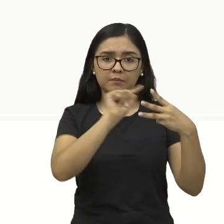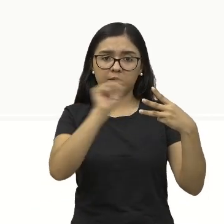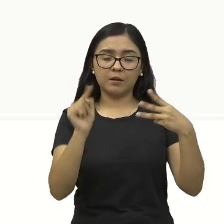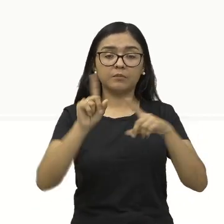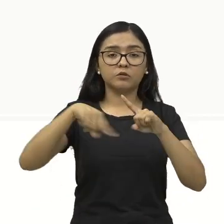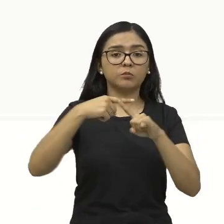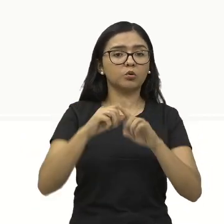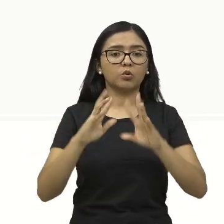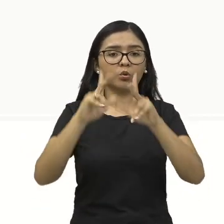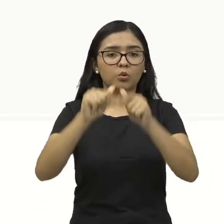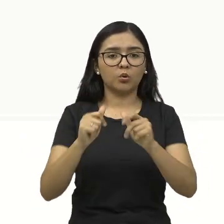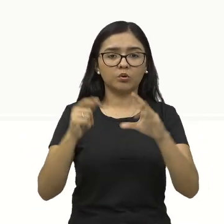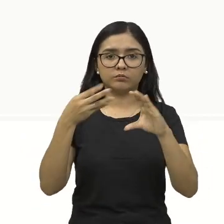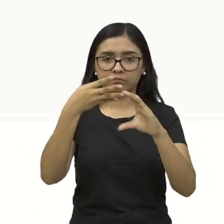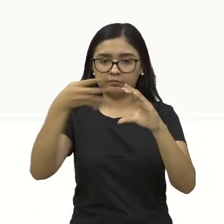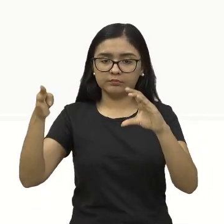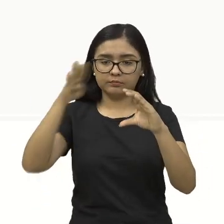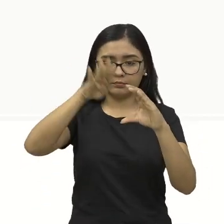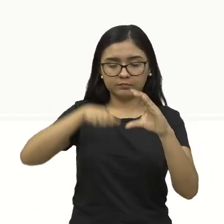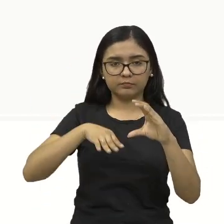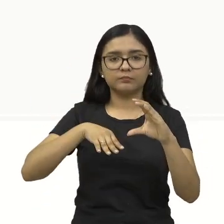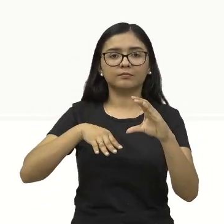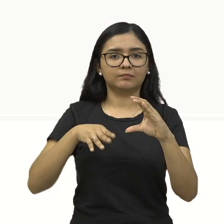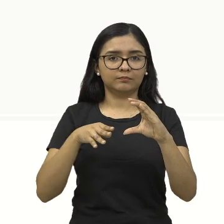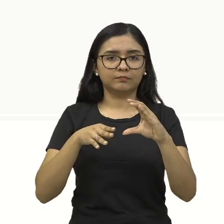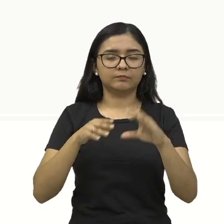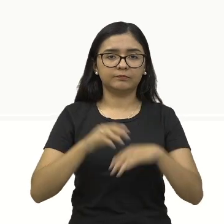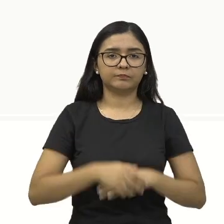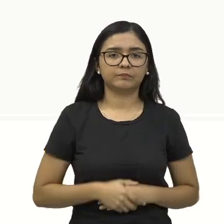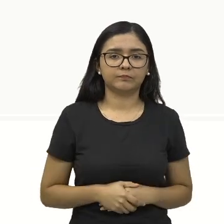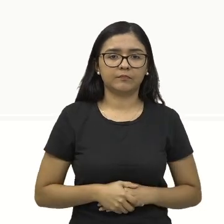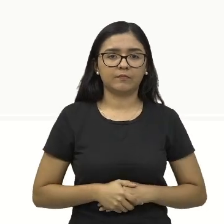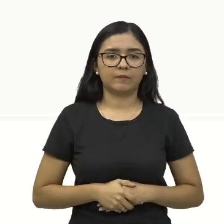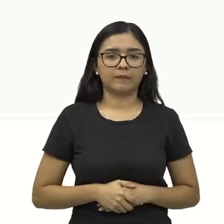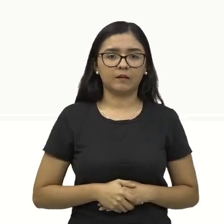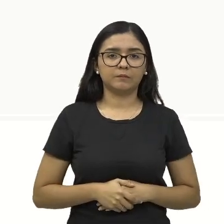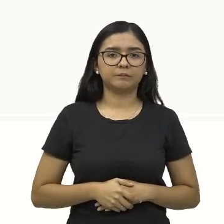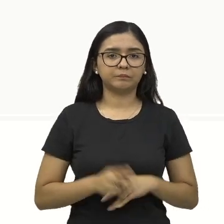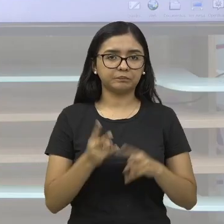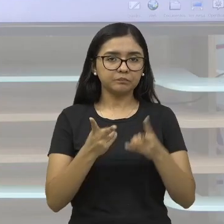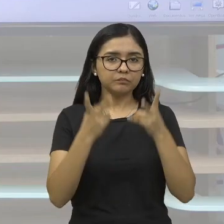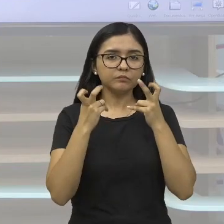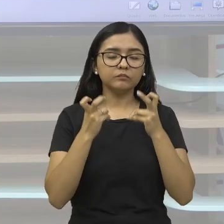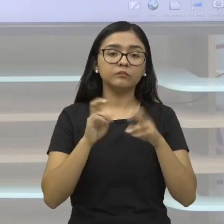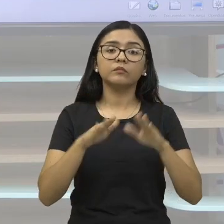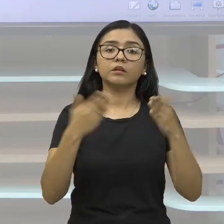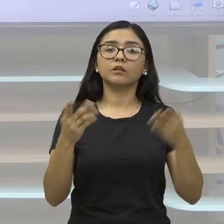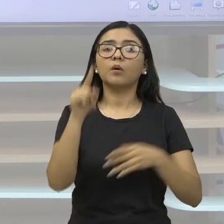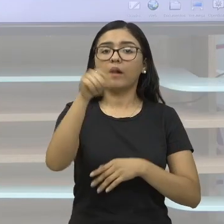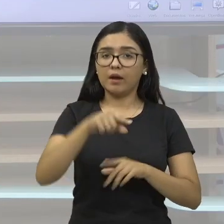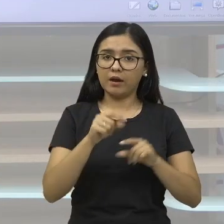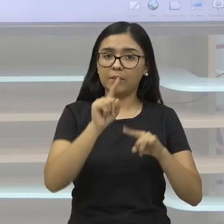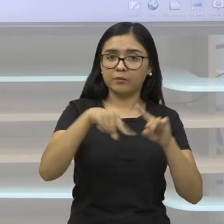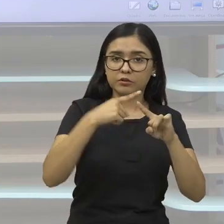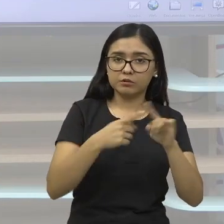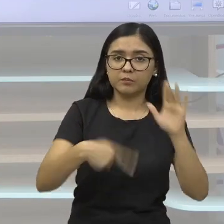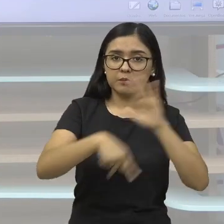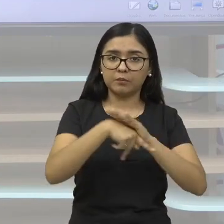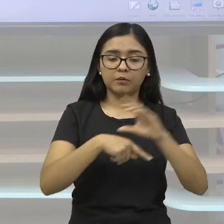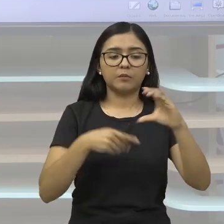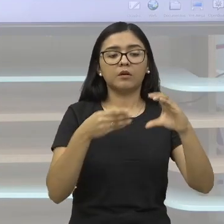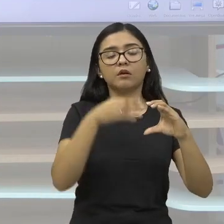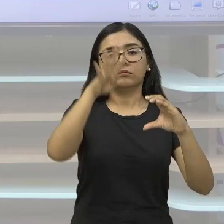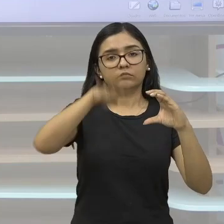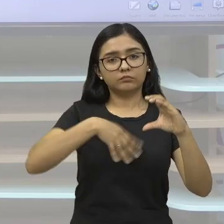com todos os termos de dentro dessa matriz, tá? Então, isso é multiplicação de um